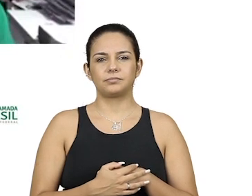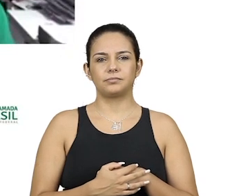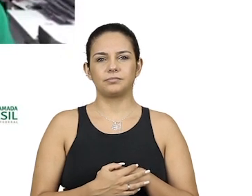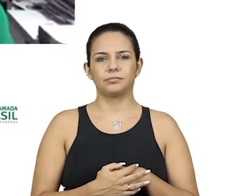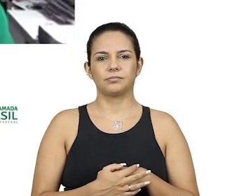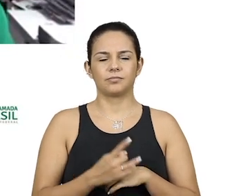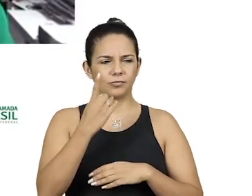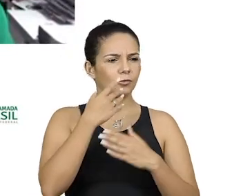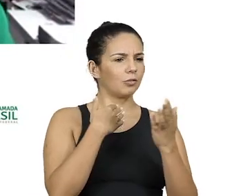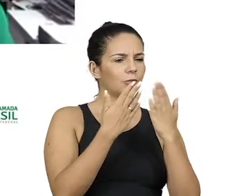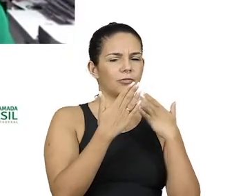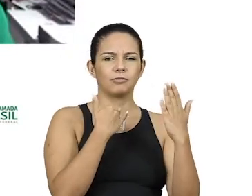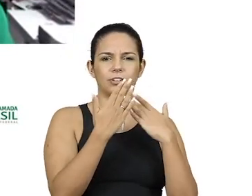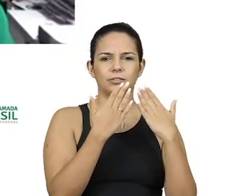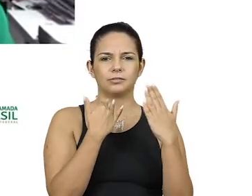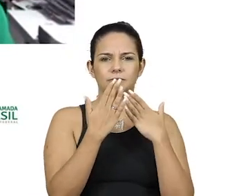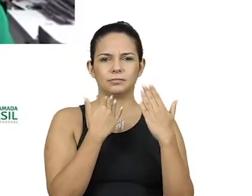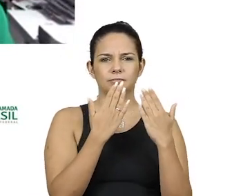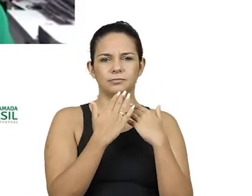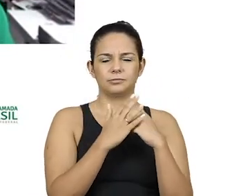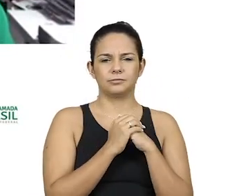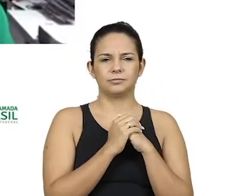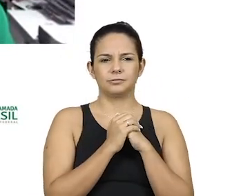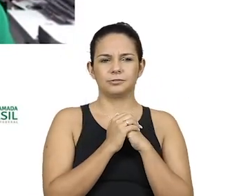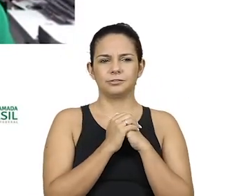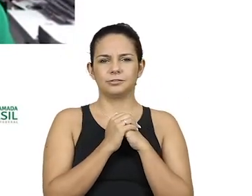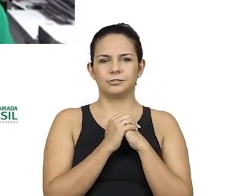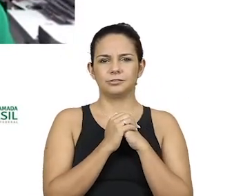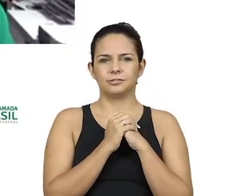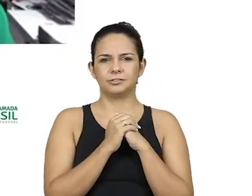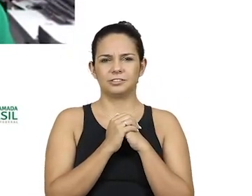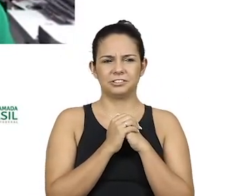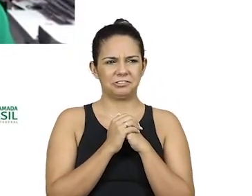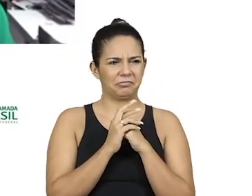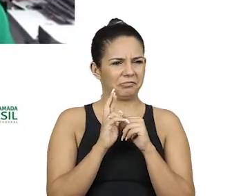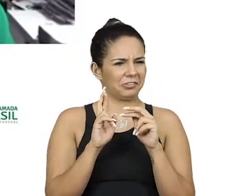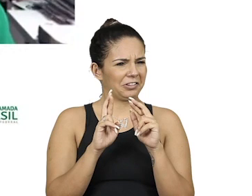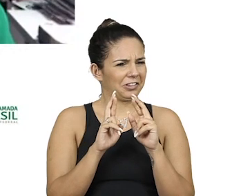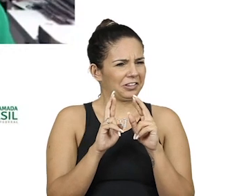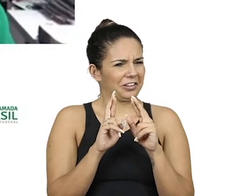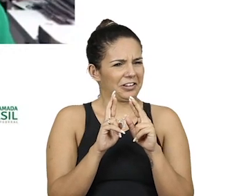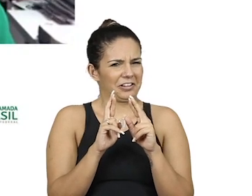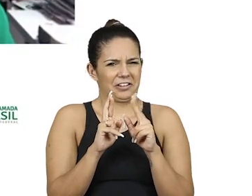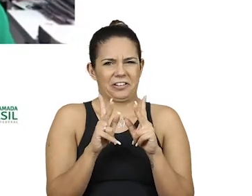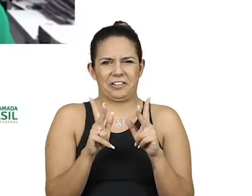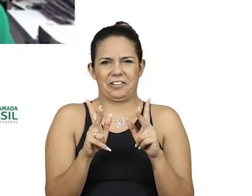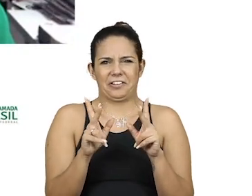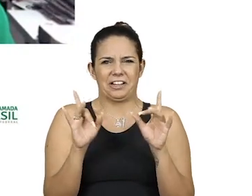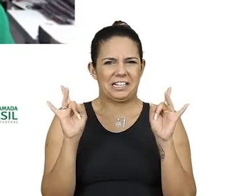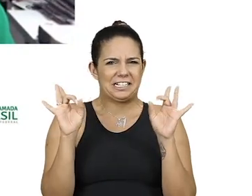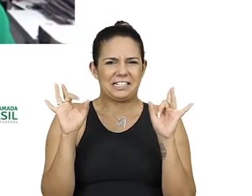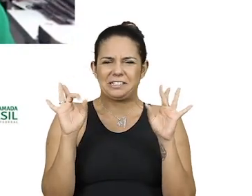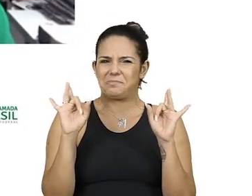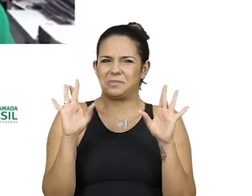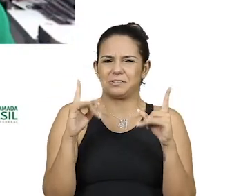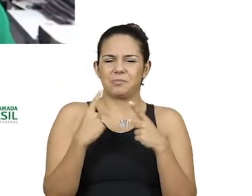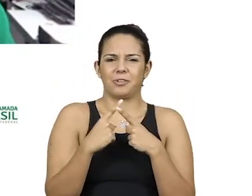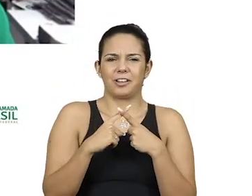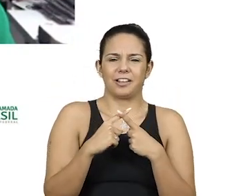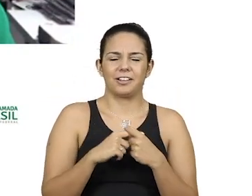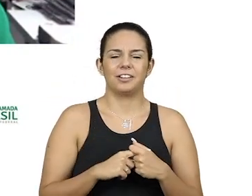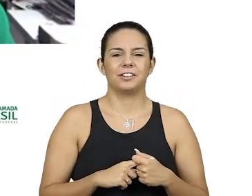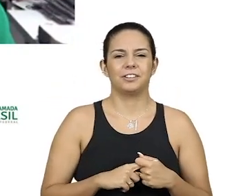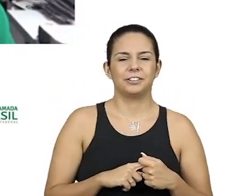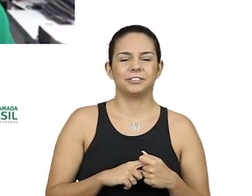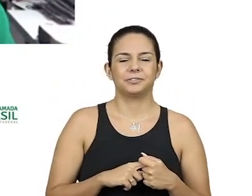e uma conversa tão estranha, tão especial,